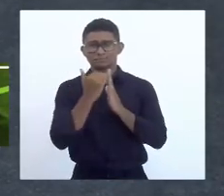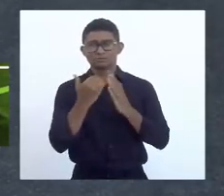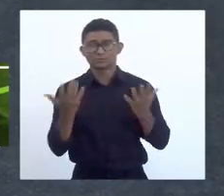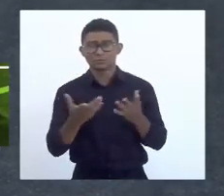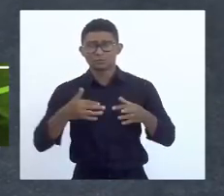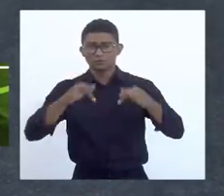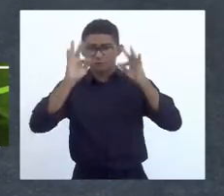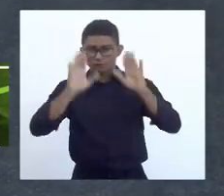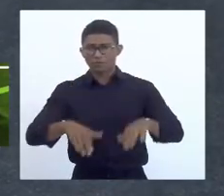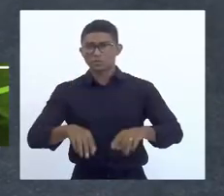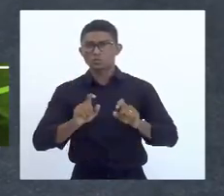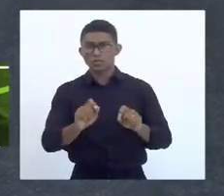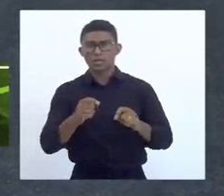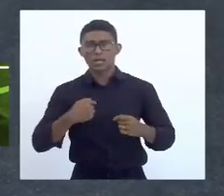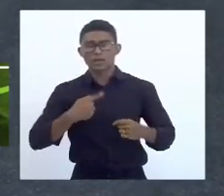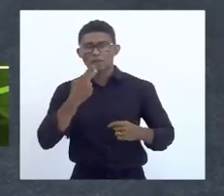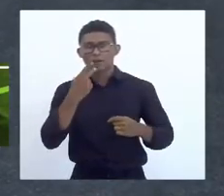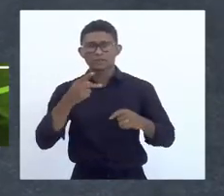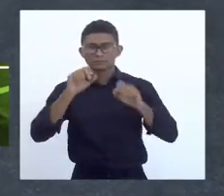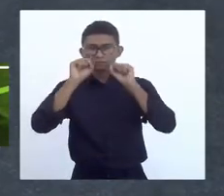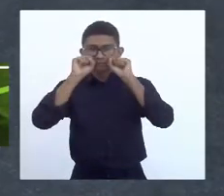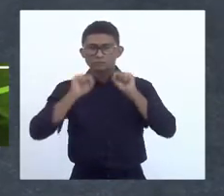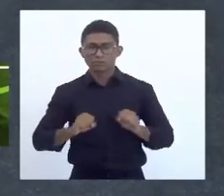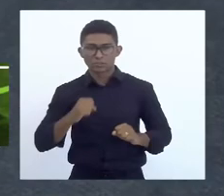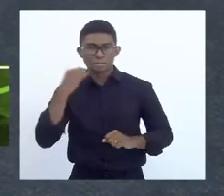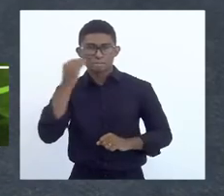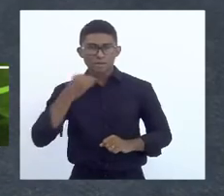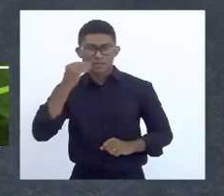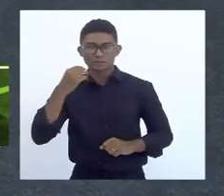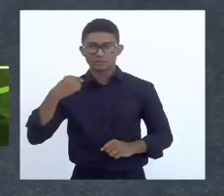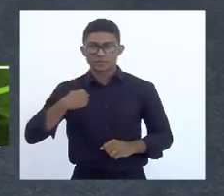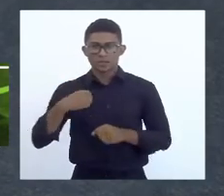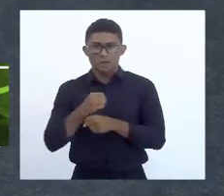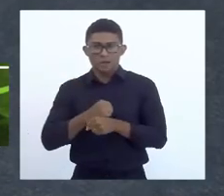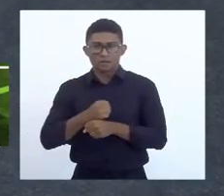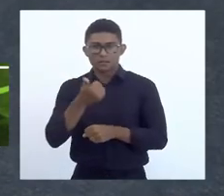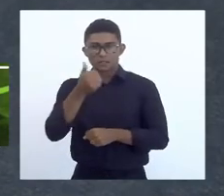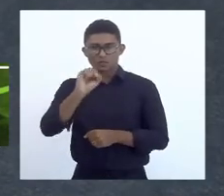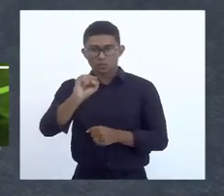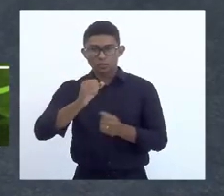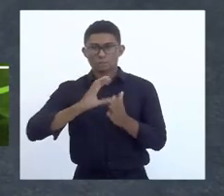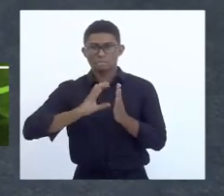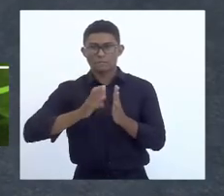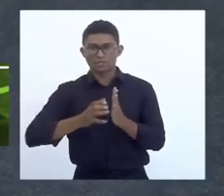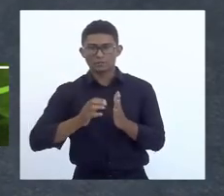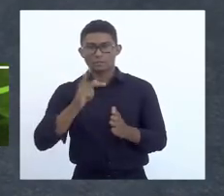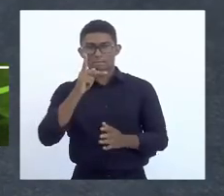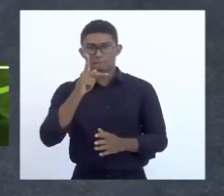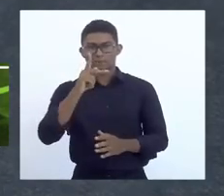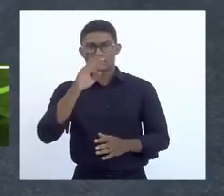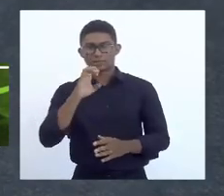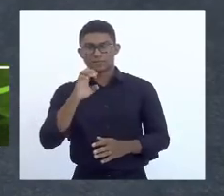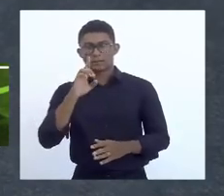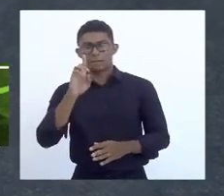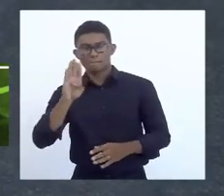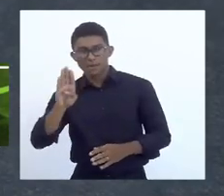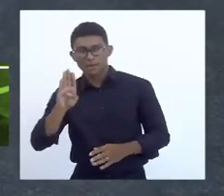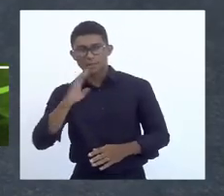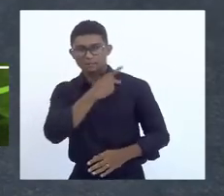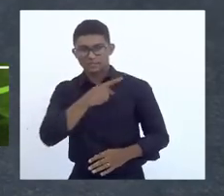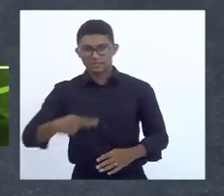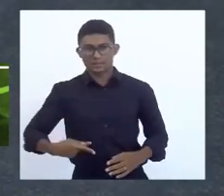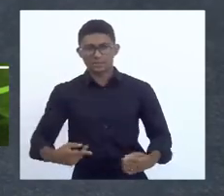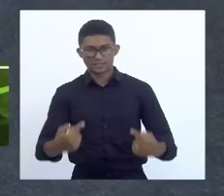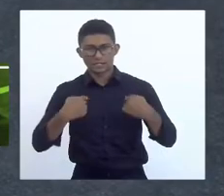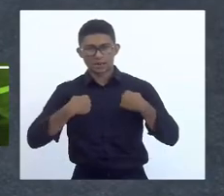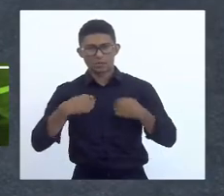terminar dando um testemunho. Eu fui 18 anos presidente de um partido político, PCdoB, aqui no estado do Rio de Janeiro. E